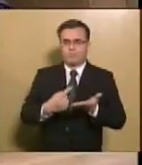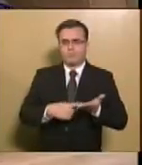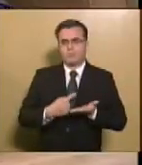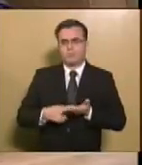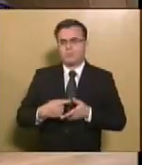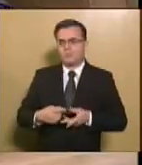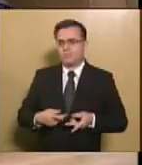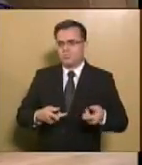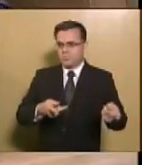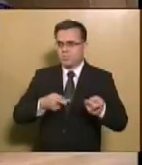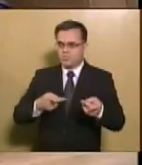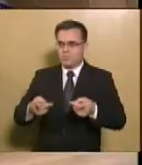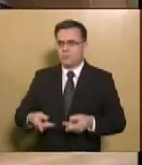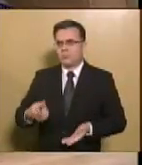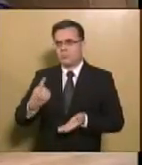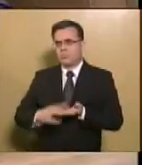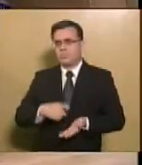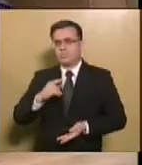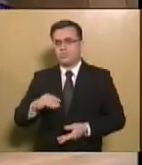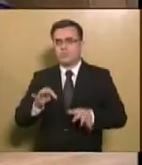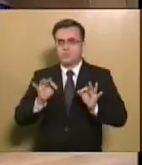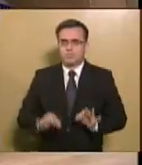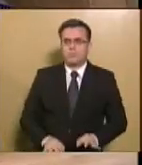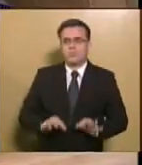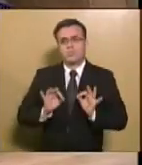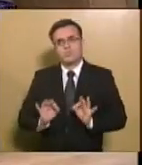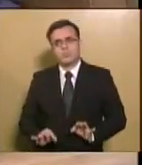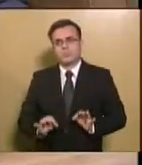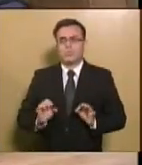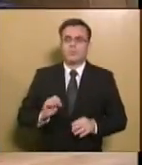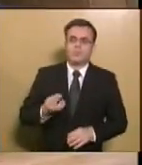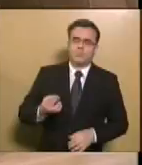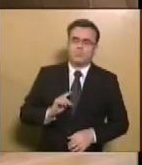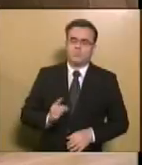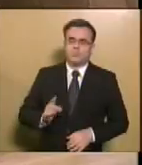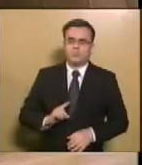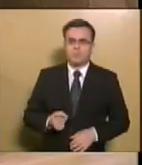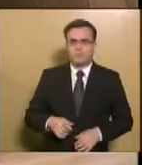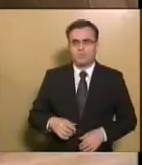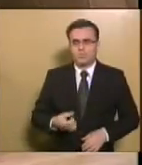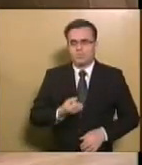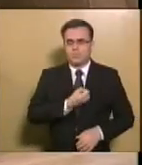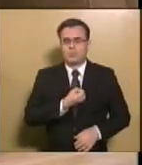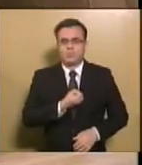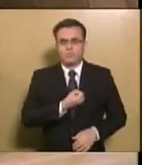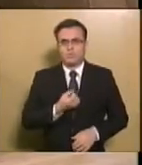esta casa ainda não decidiu se realmente essa data vai ser reservada ou não. Deputado, qual é o número